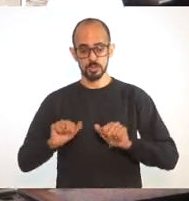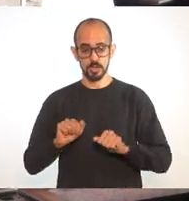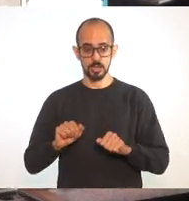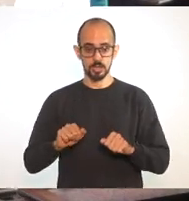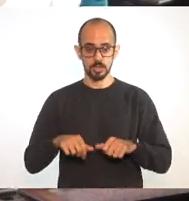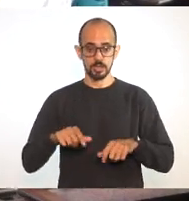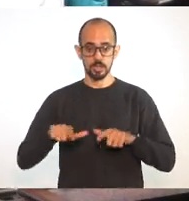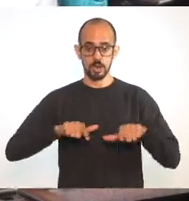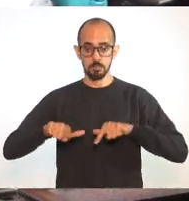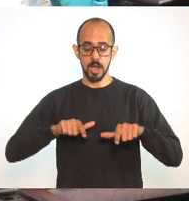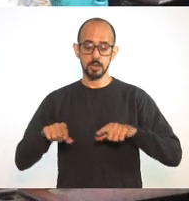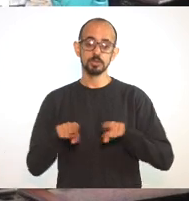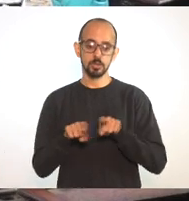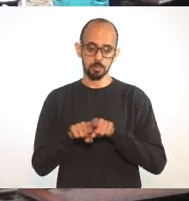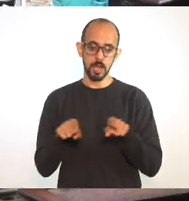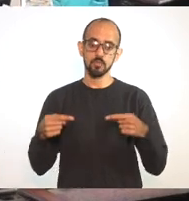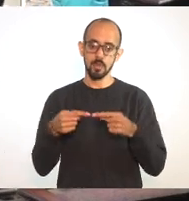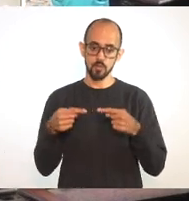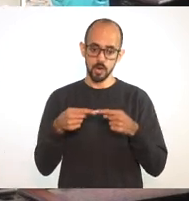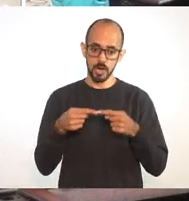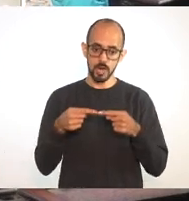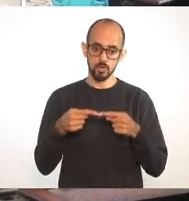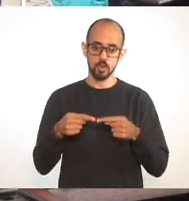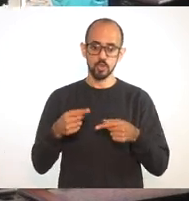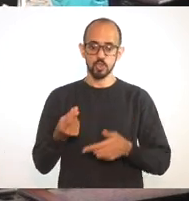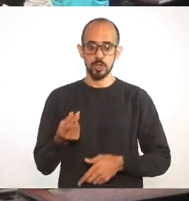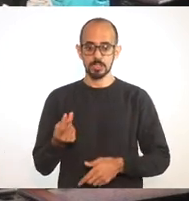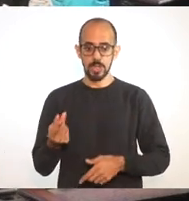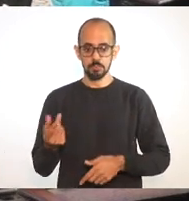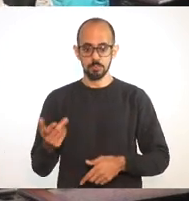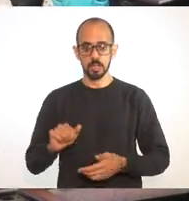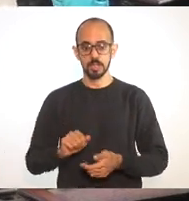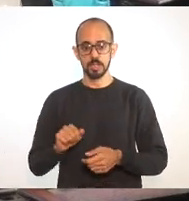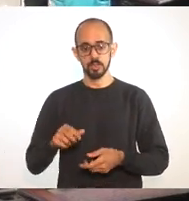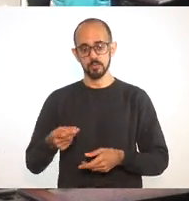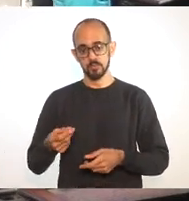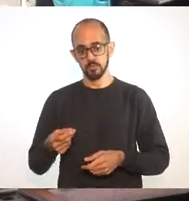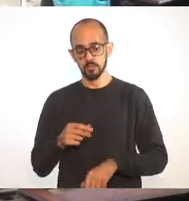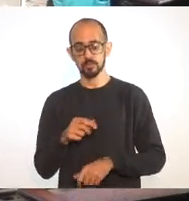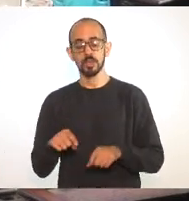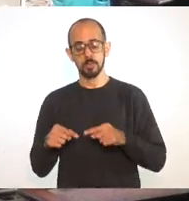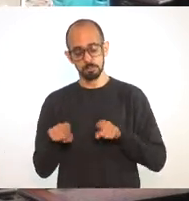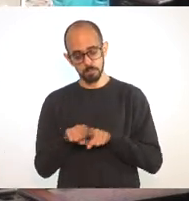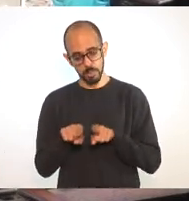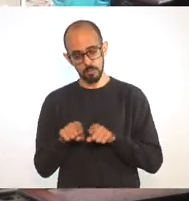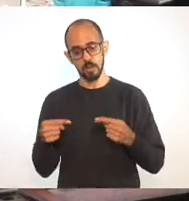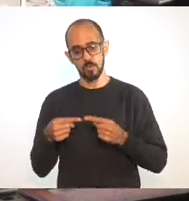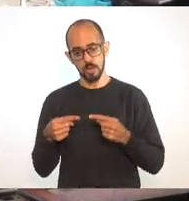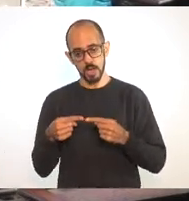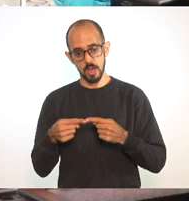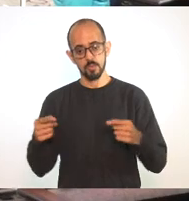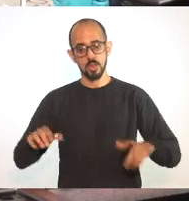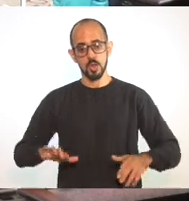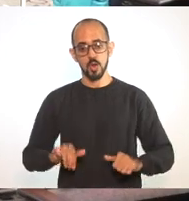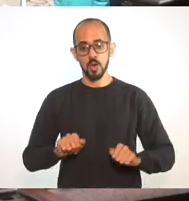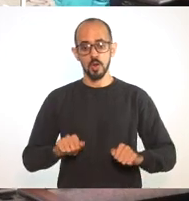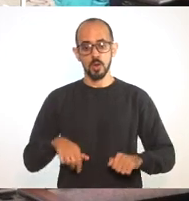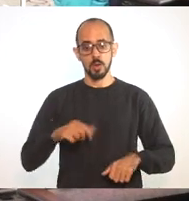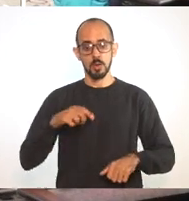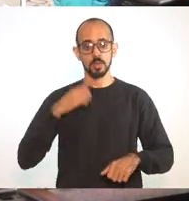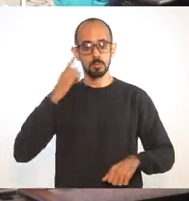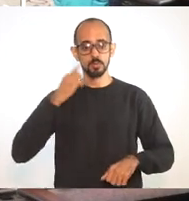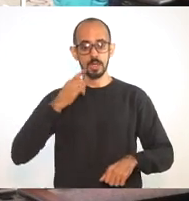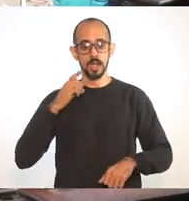social favorável, de orçamento, finanças, fiscalização financeira e controle favorável. Relatores, deputado Márcio Pacheco,